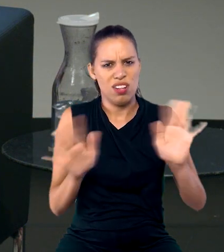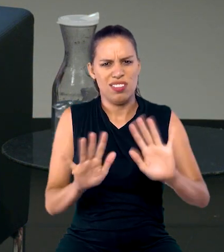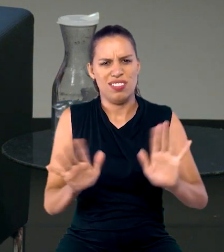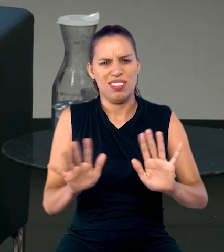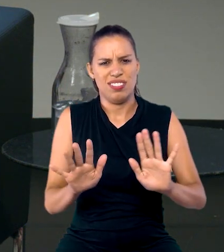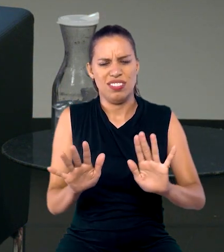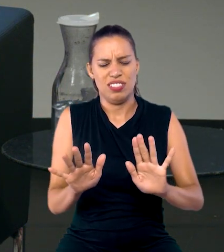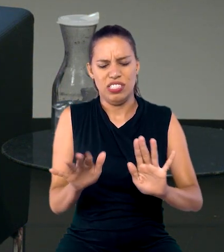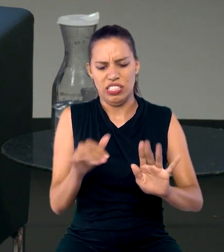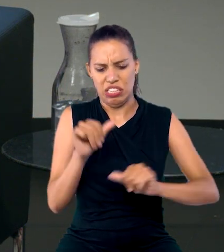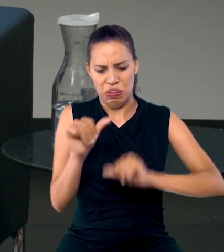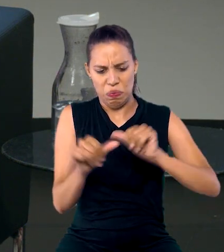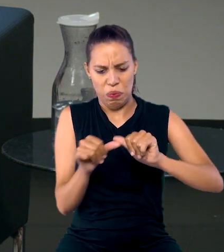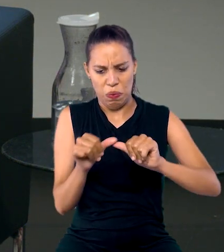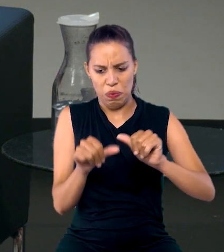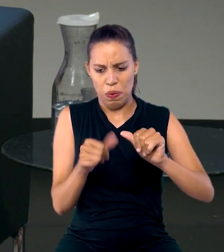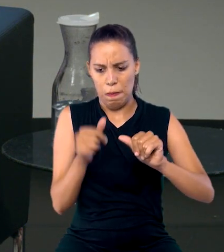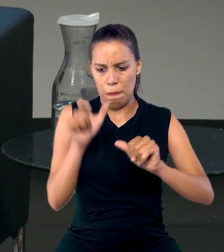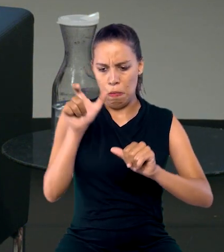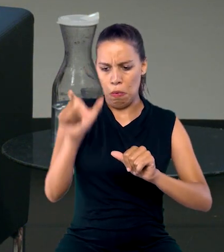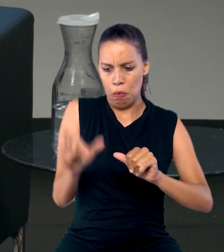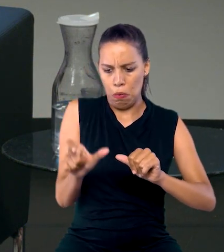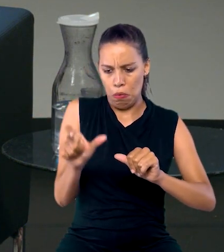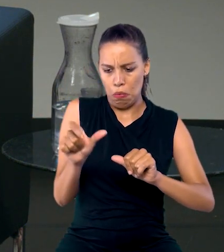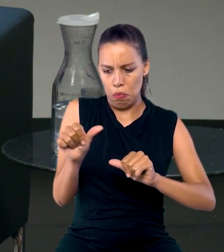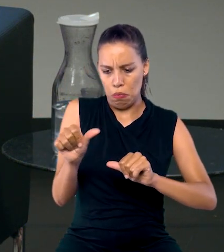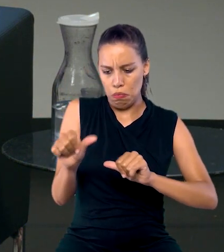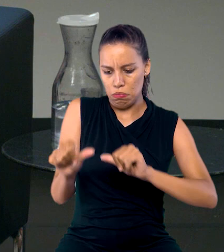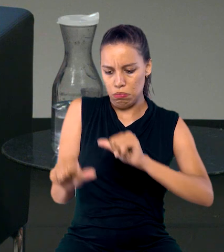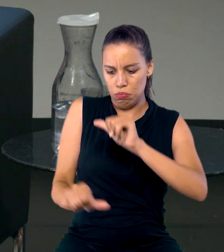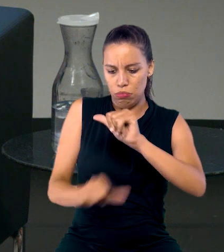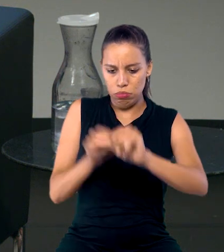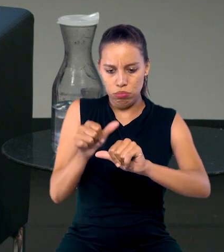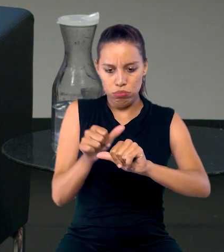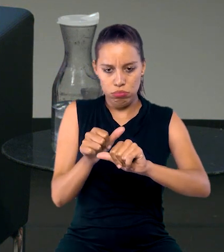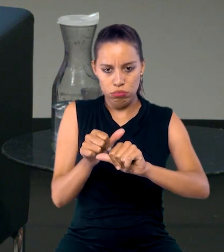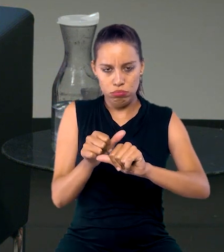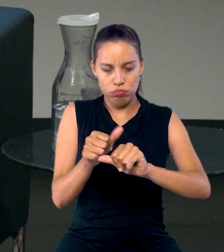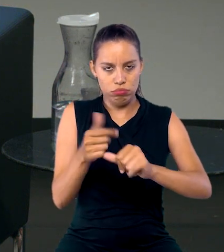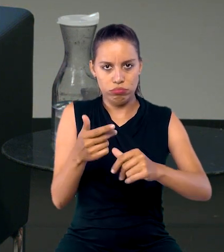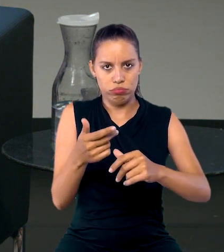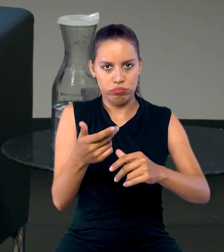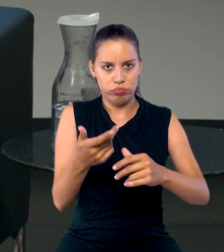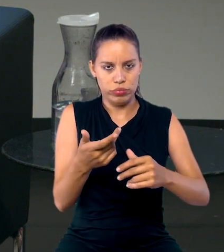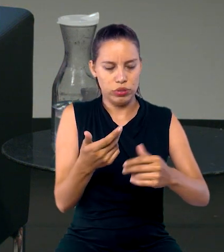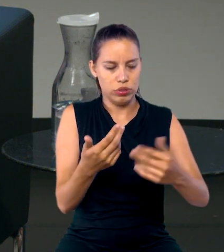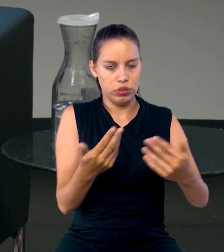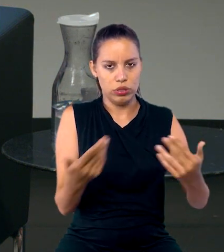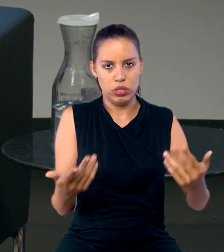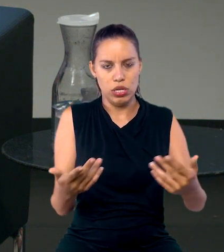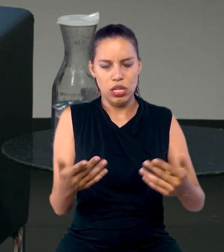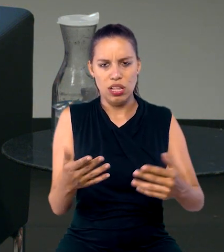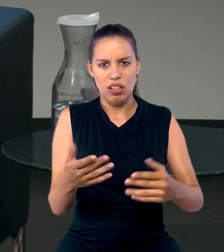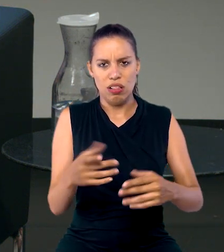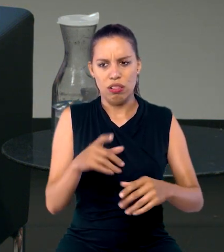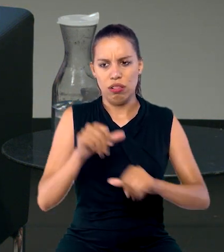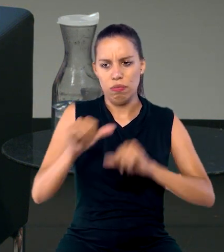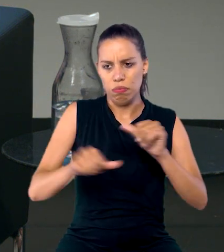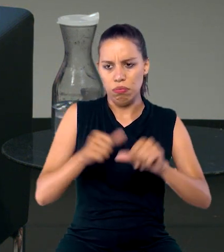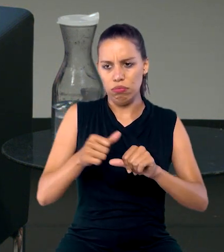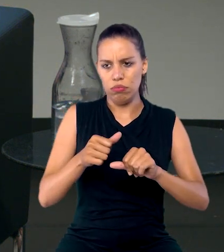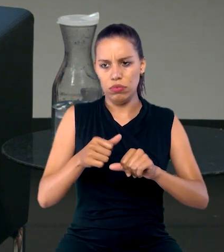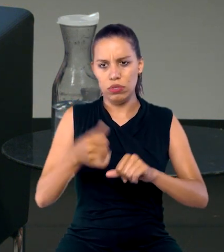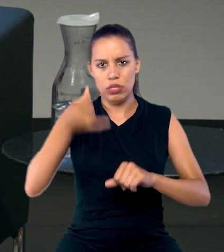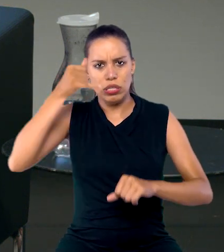transformam gente em mercadoria, né? Não transformam bois em arrobas, peixes em